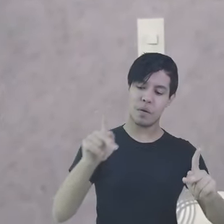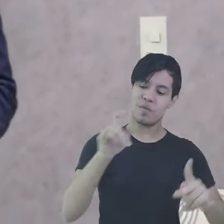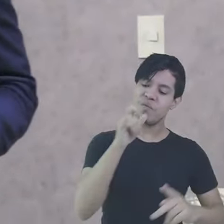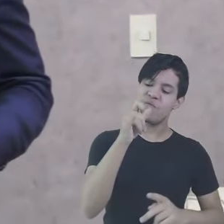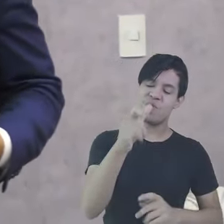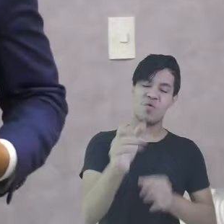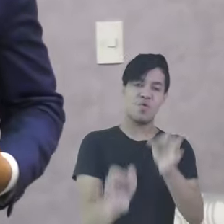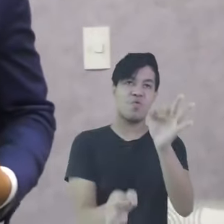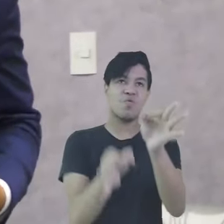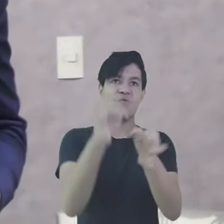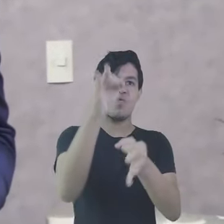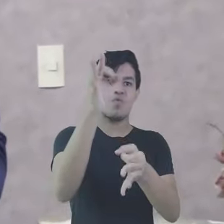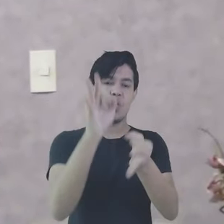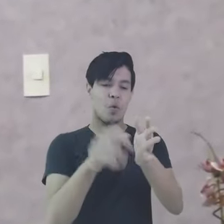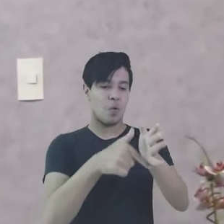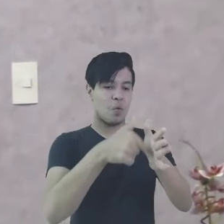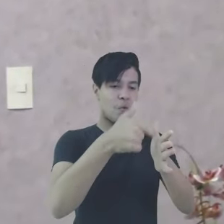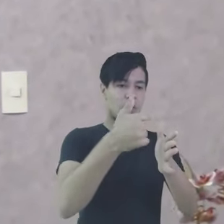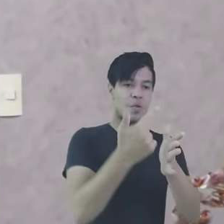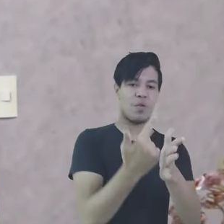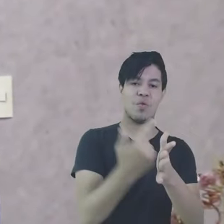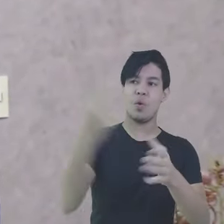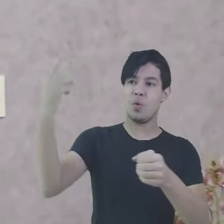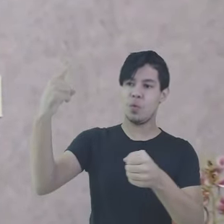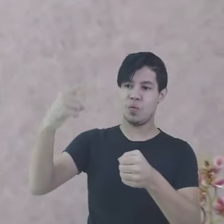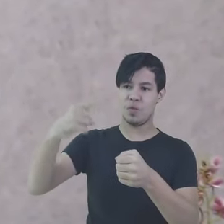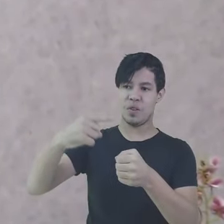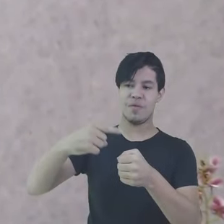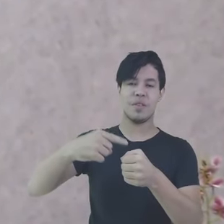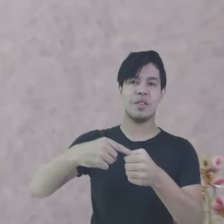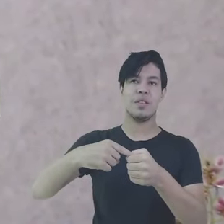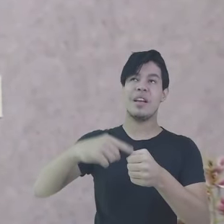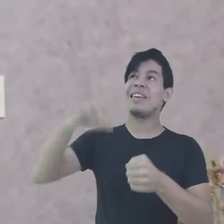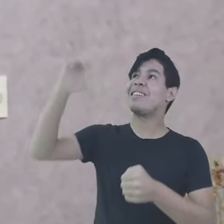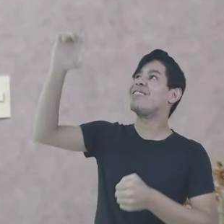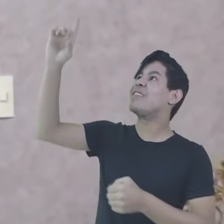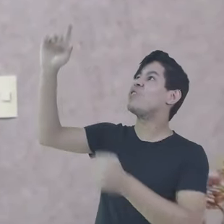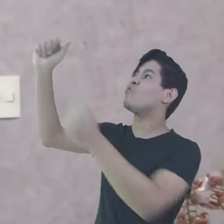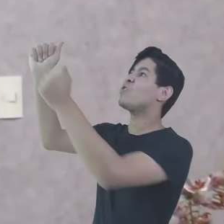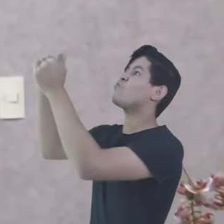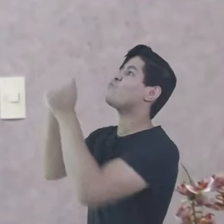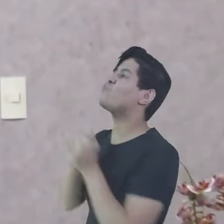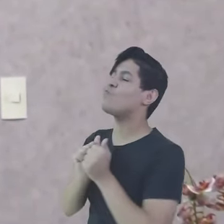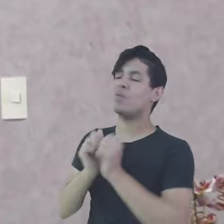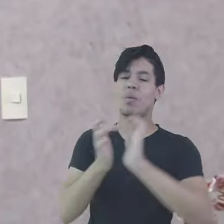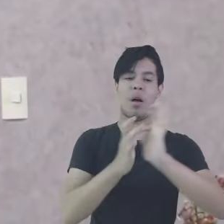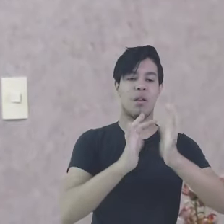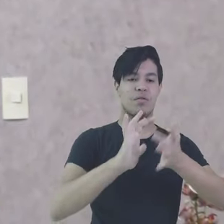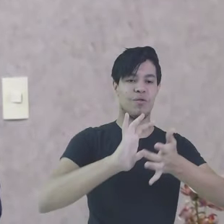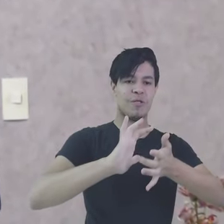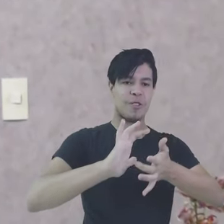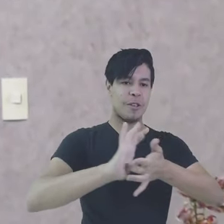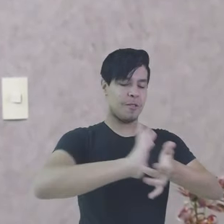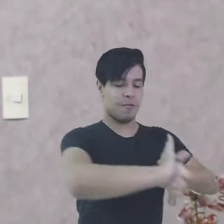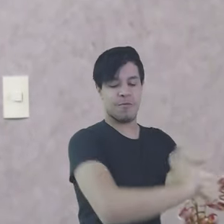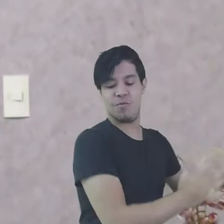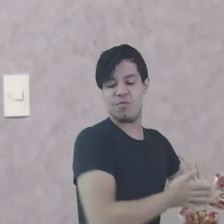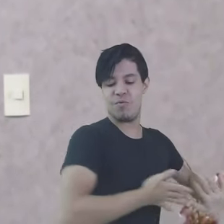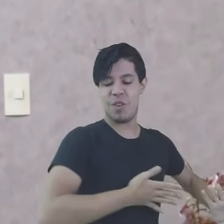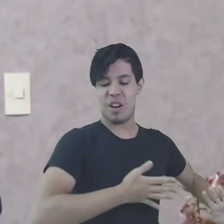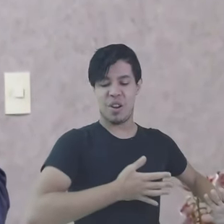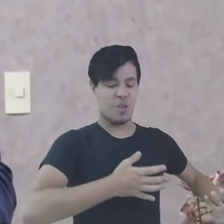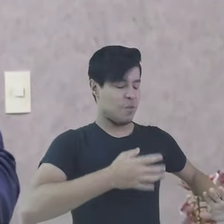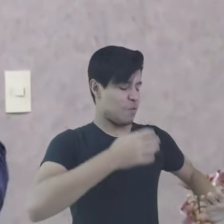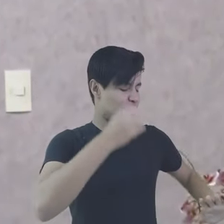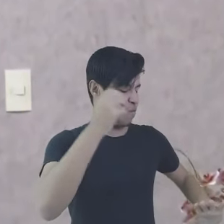na segunda vinda. Deus o Pai virá com Jesus para executar um juízo contra os principais inimigos da verdade e contra aqueles que